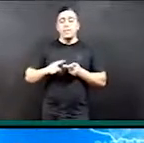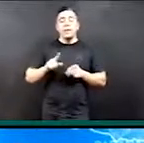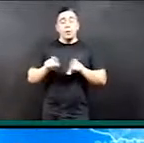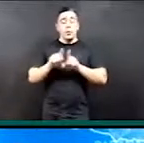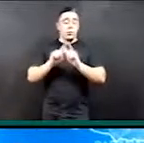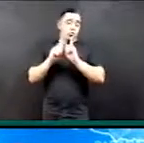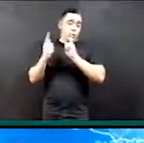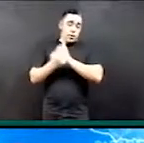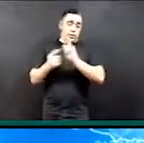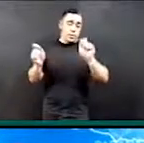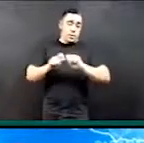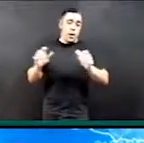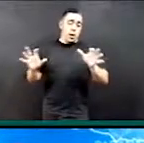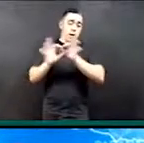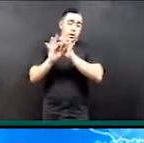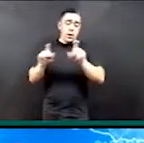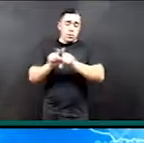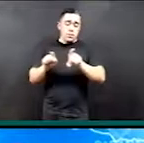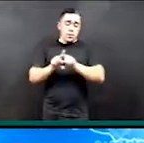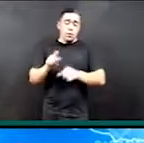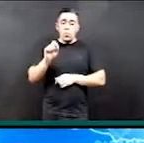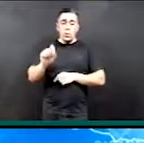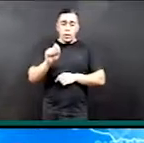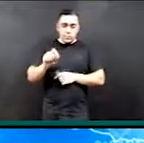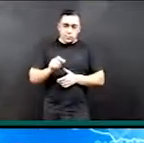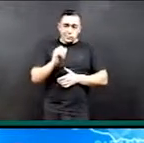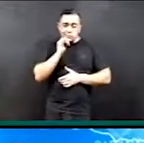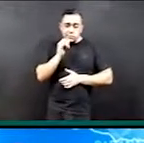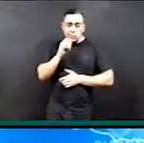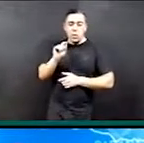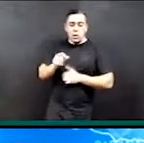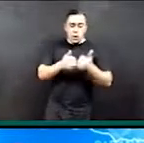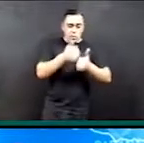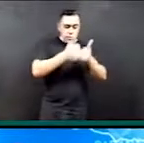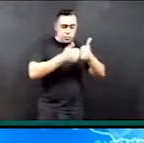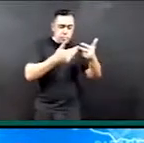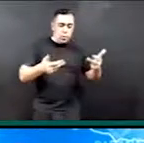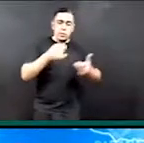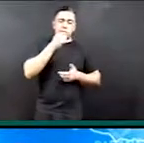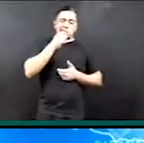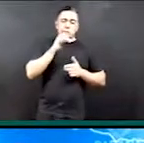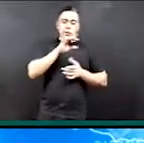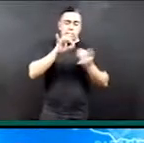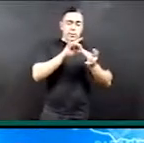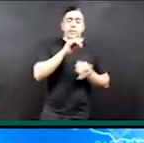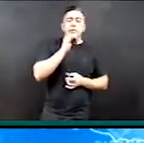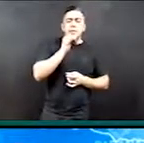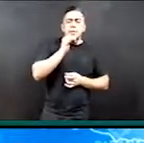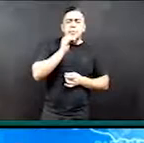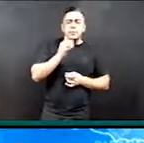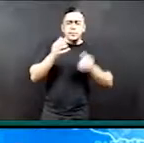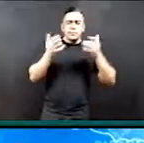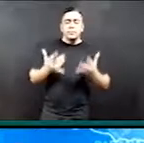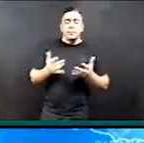geografia, dá para ligar, dá para dar uma ligada também no esporte. Por exemplo, quando